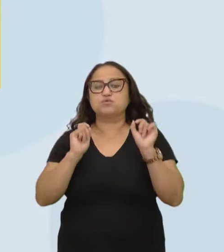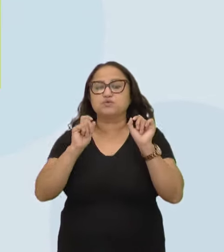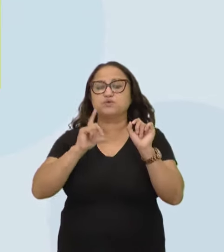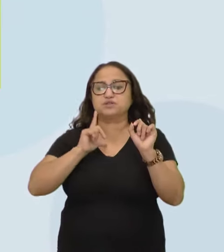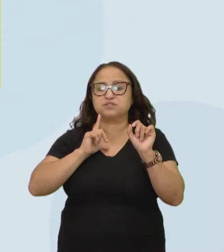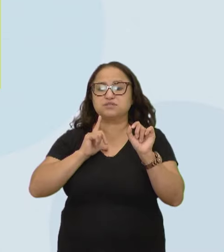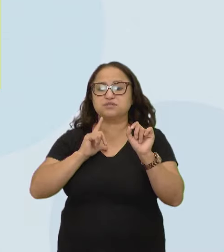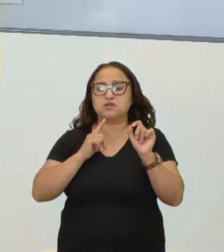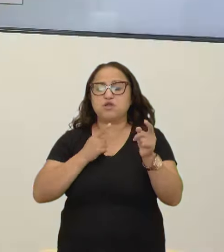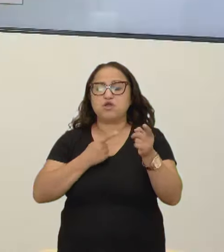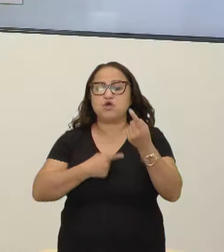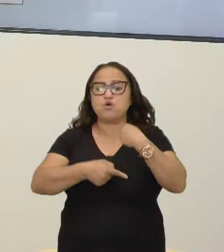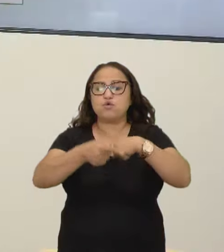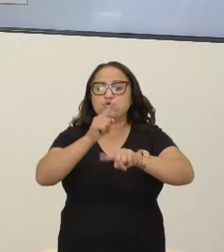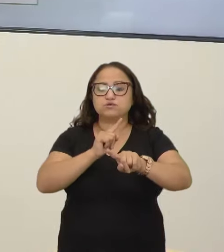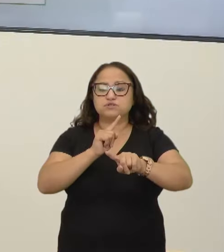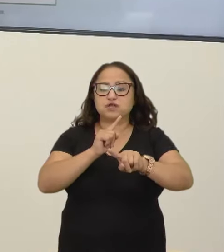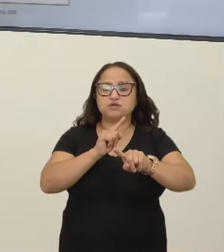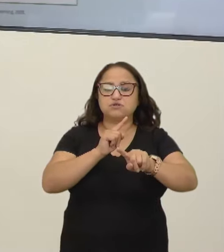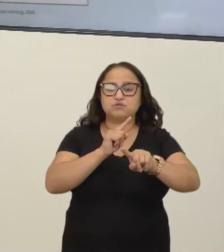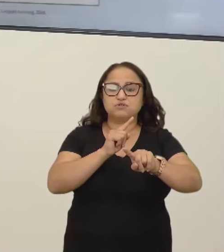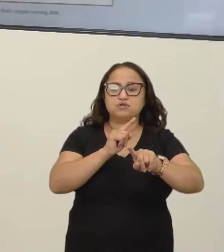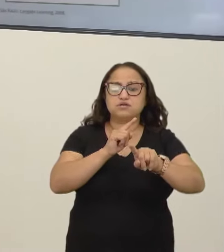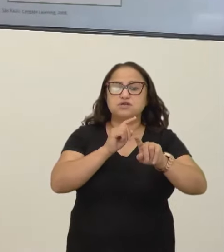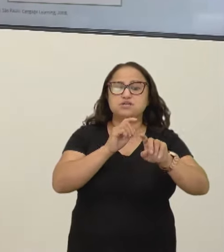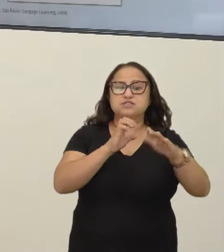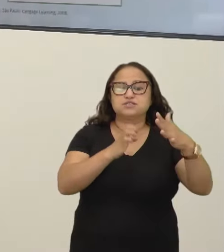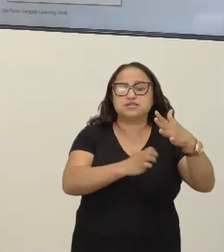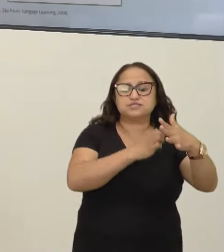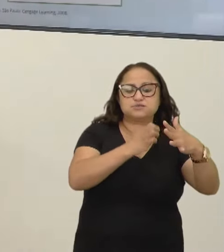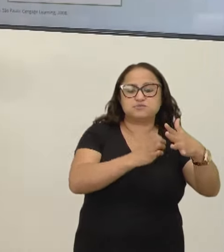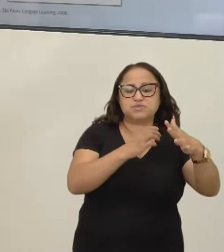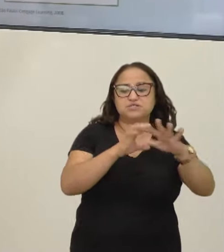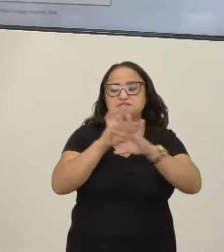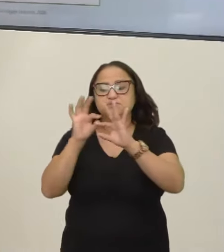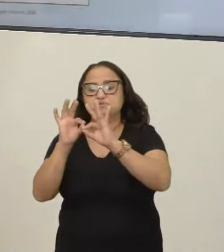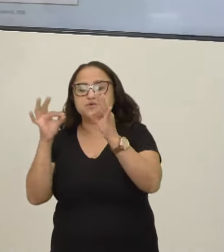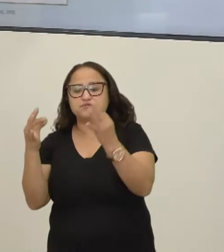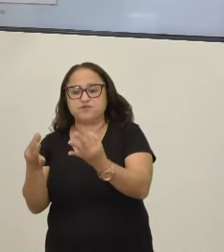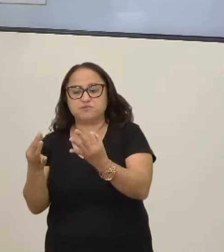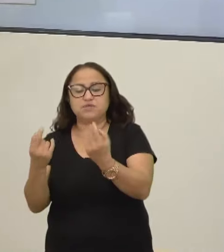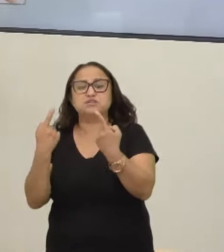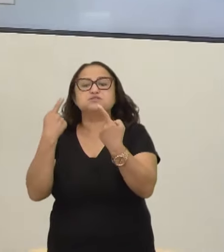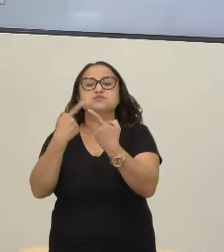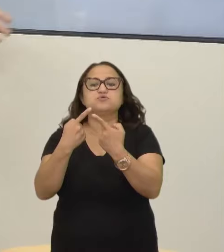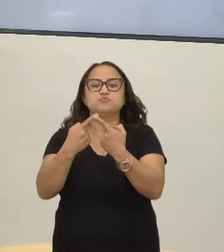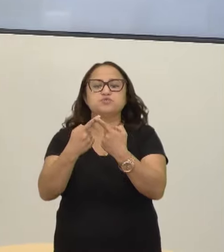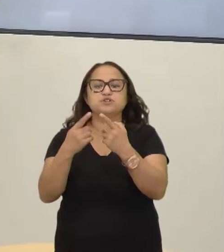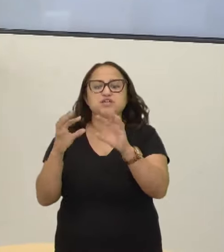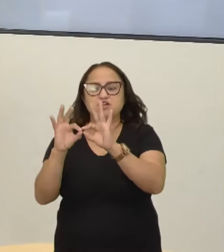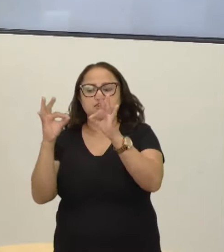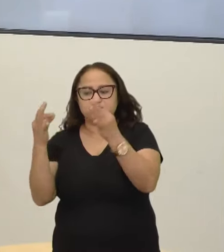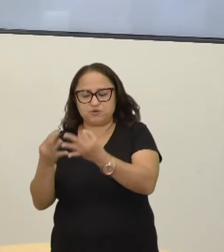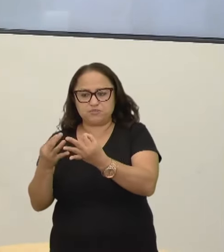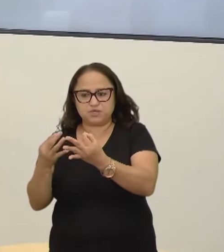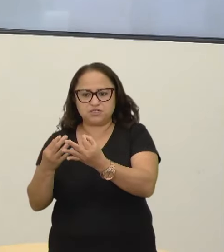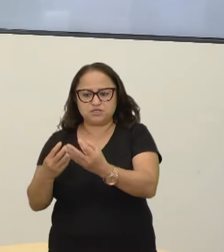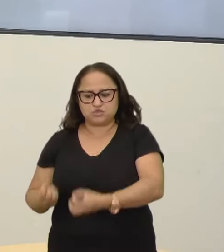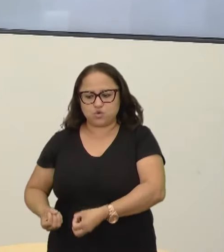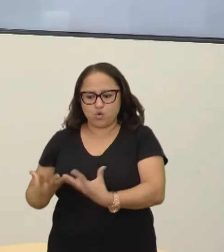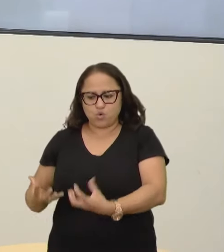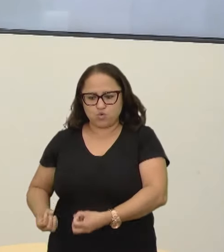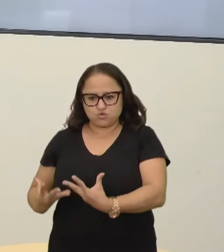segue o caminho contrário, ele passa das empresas para as famílias. Por quê? As famílias consomem bens e serviços e